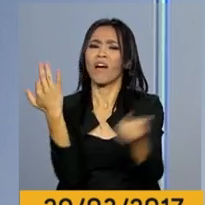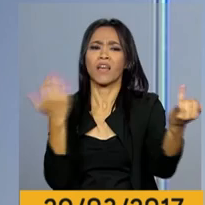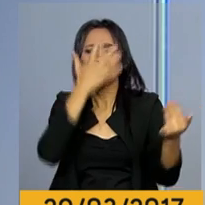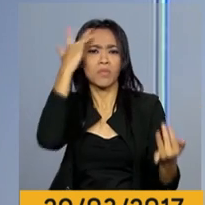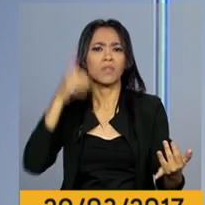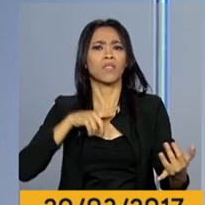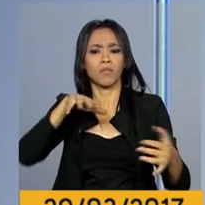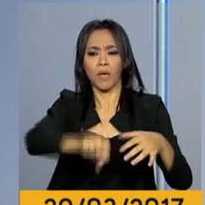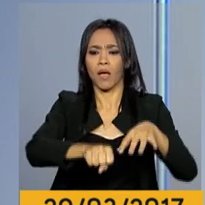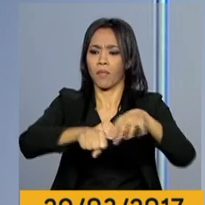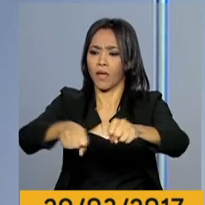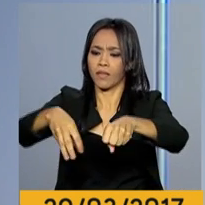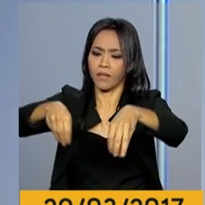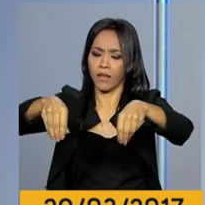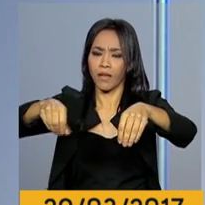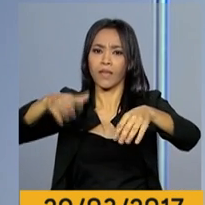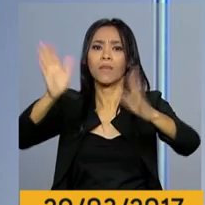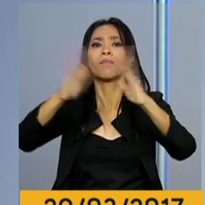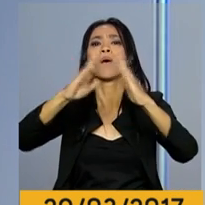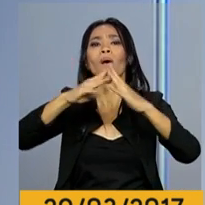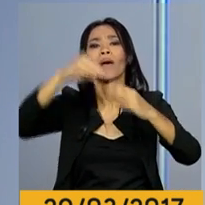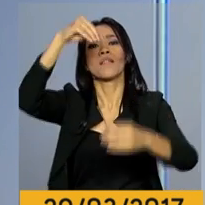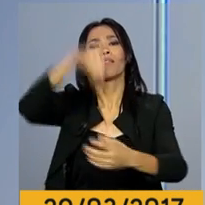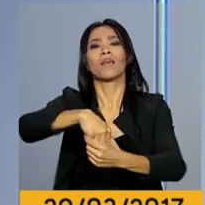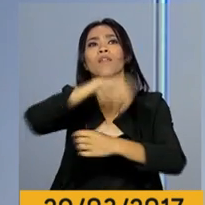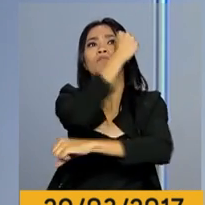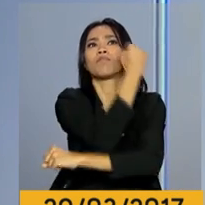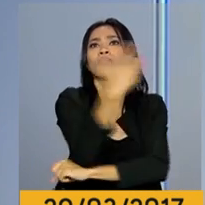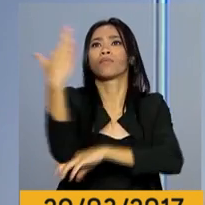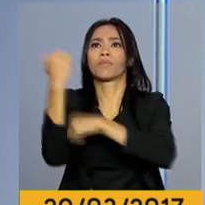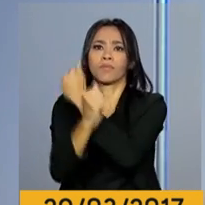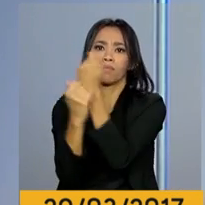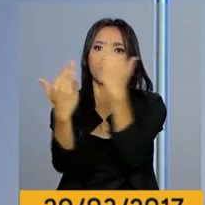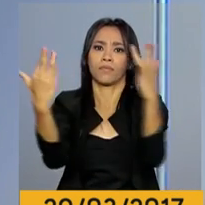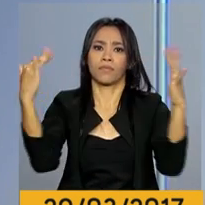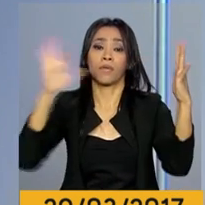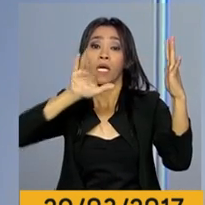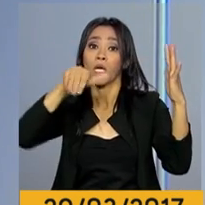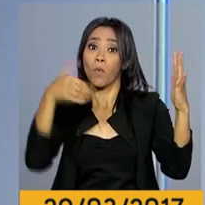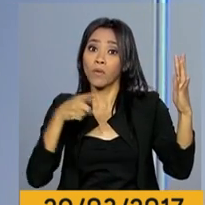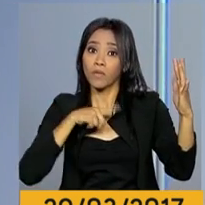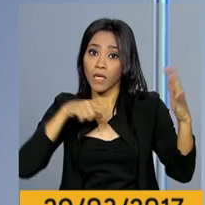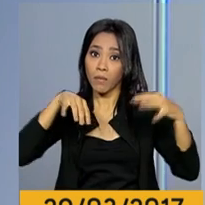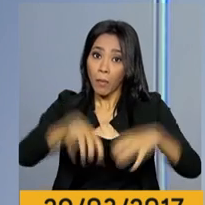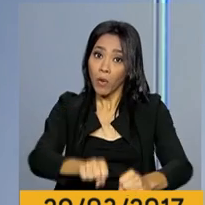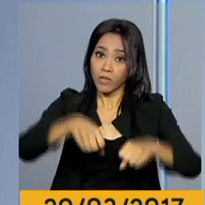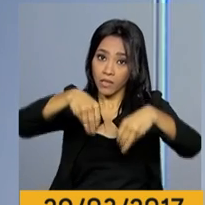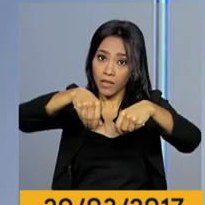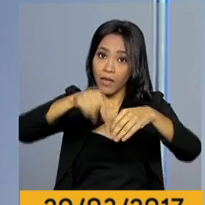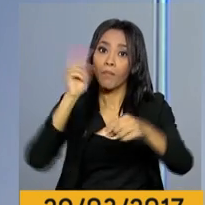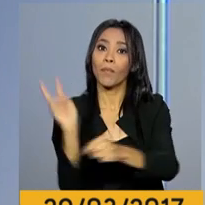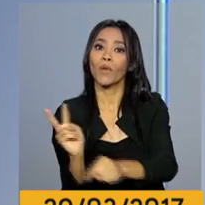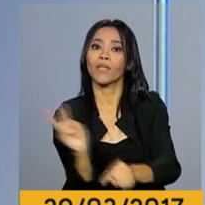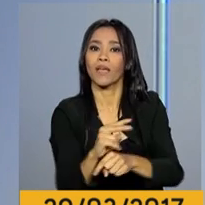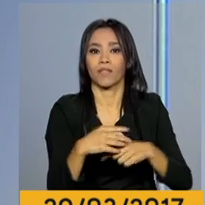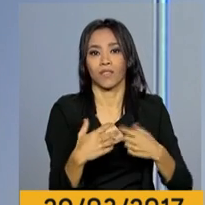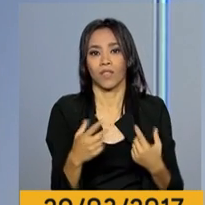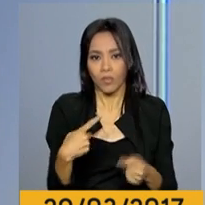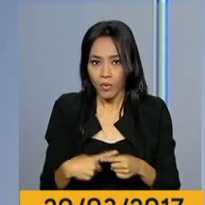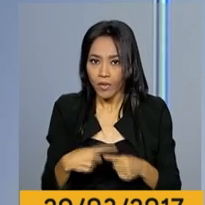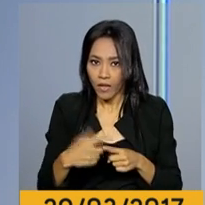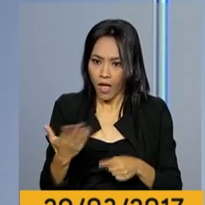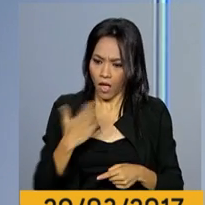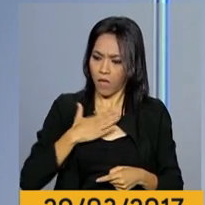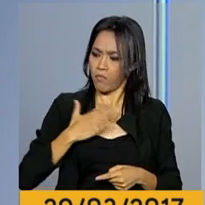no meio da floresta quando você tem o título você protege a floresta porque proteger a